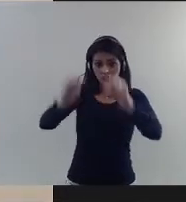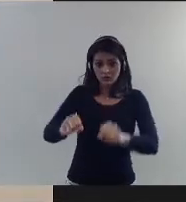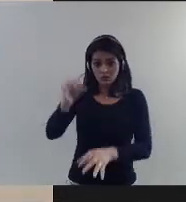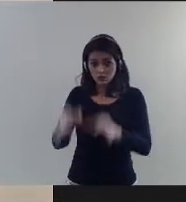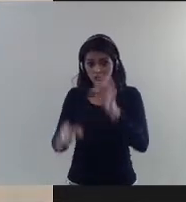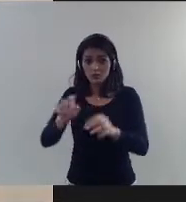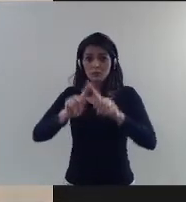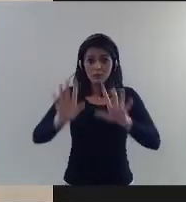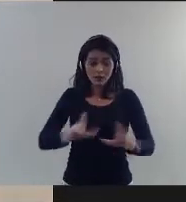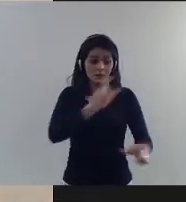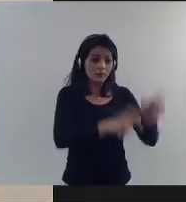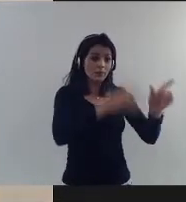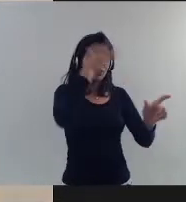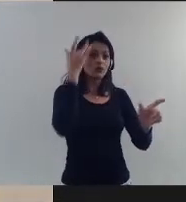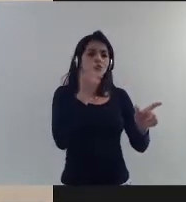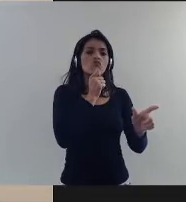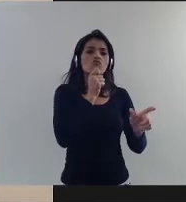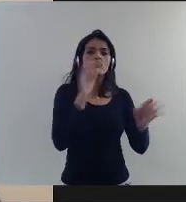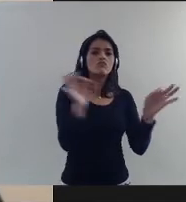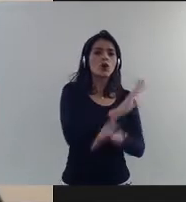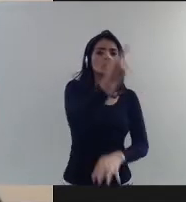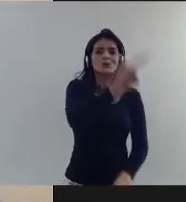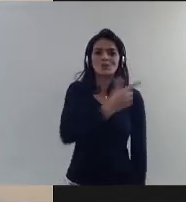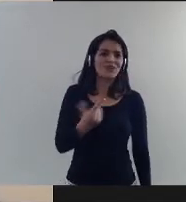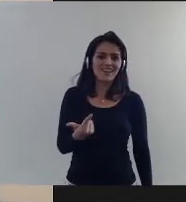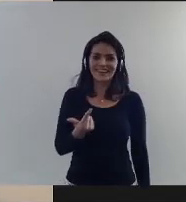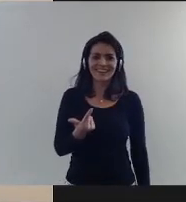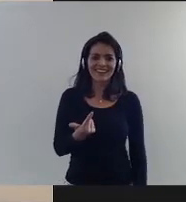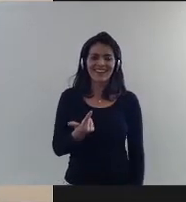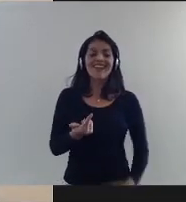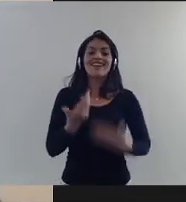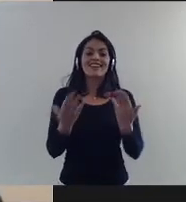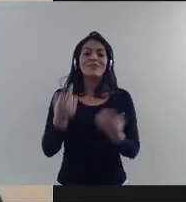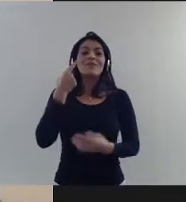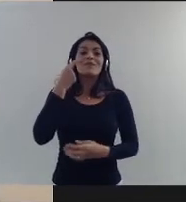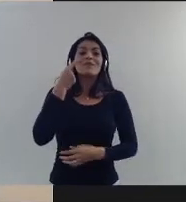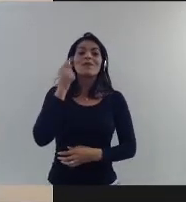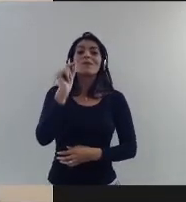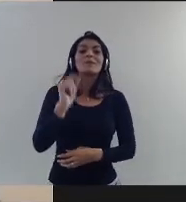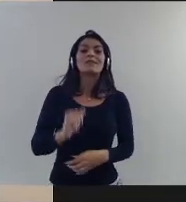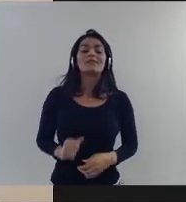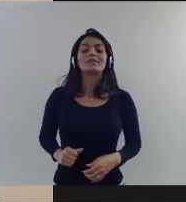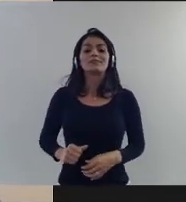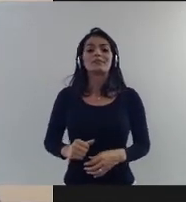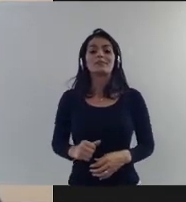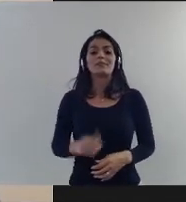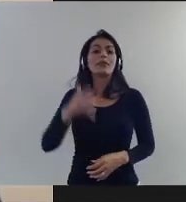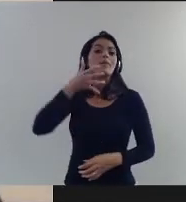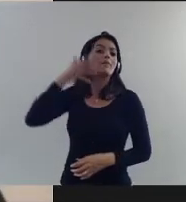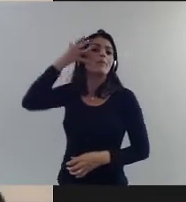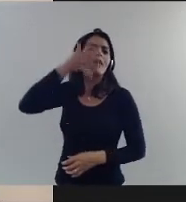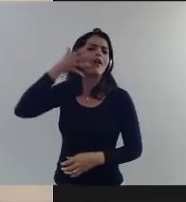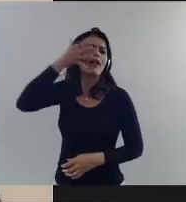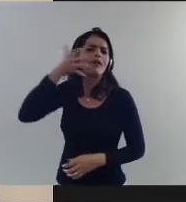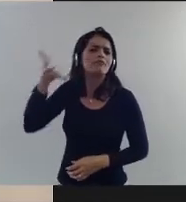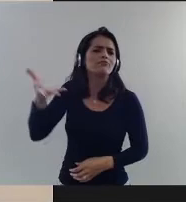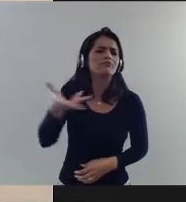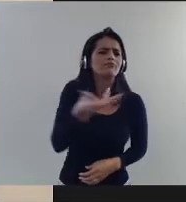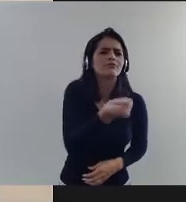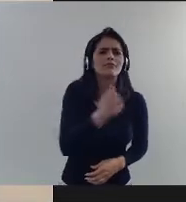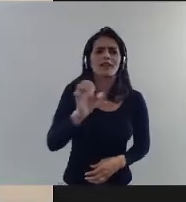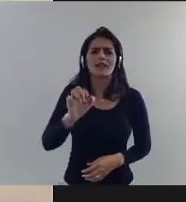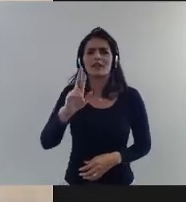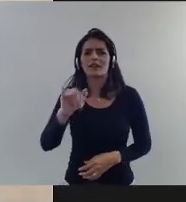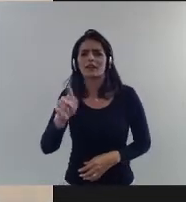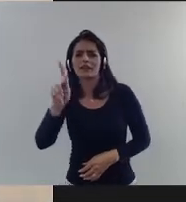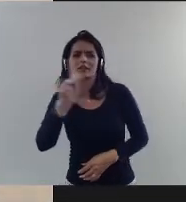as pessoas ainda não preparadas para isso. Então, quando a gente vê as palestras maravilhosas do Eric e